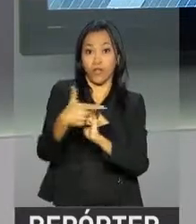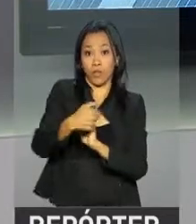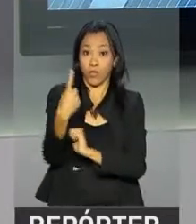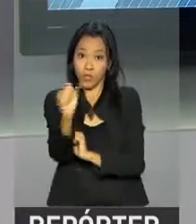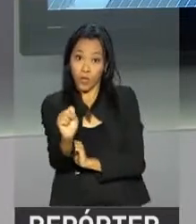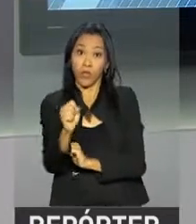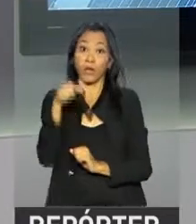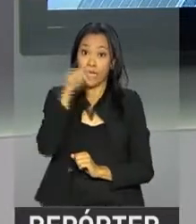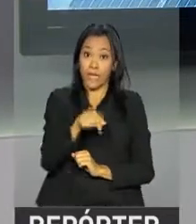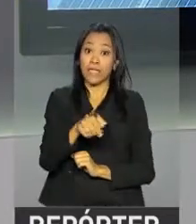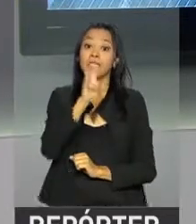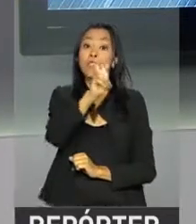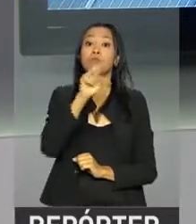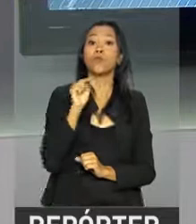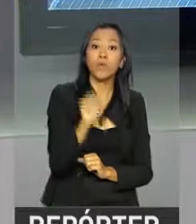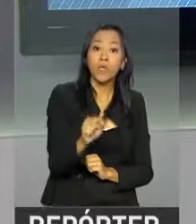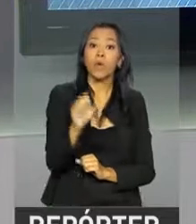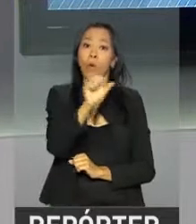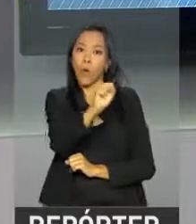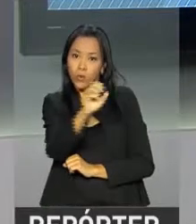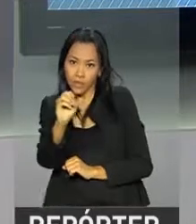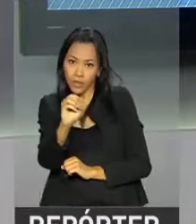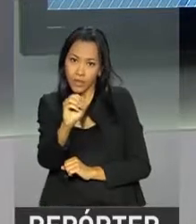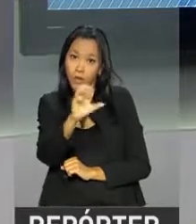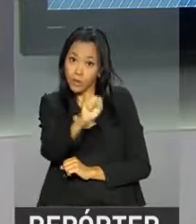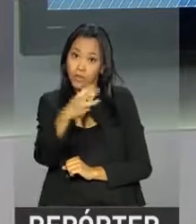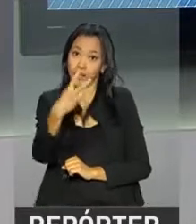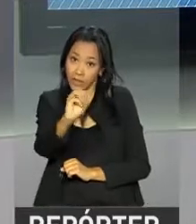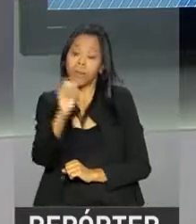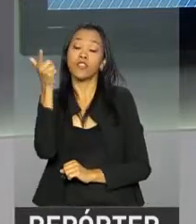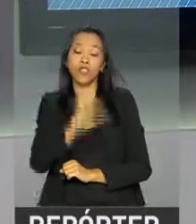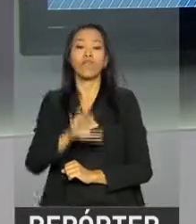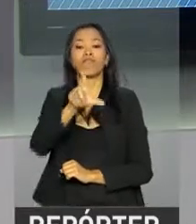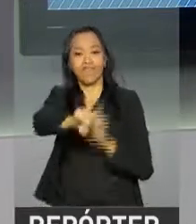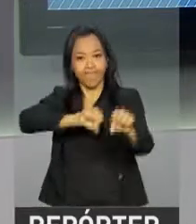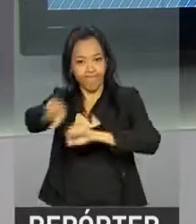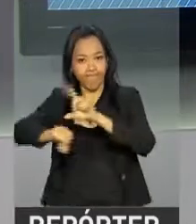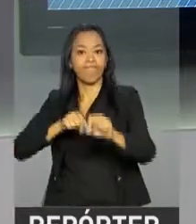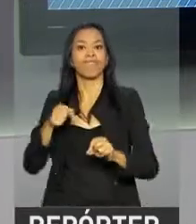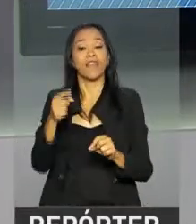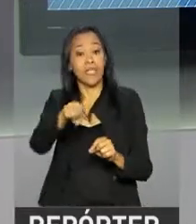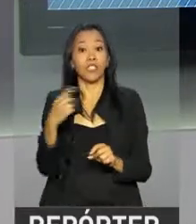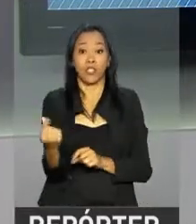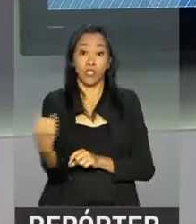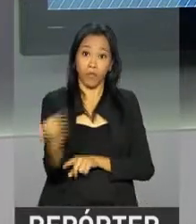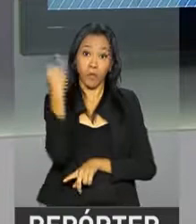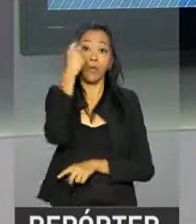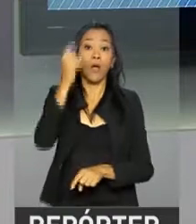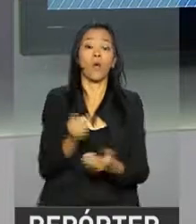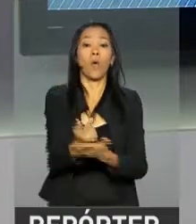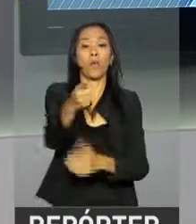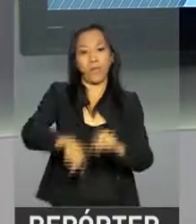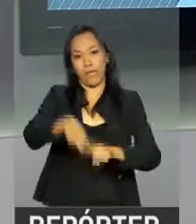edição, 5.830 atletas foram selecionados para receber o benefício. Recursos importantes para compra de material